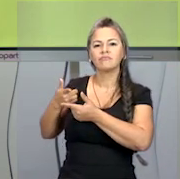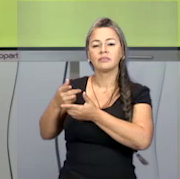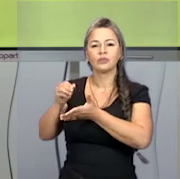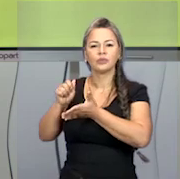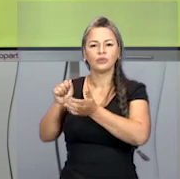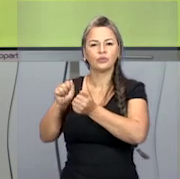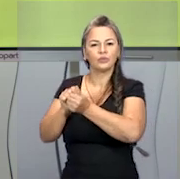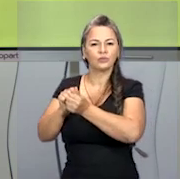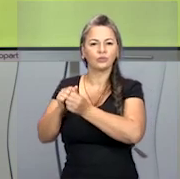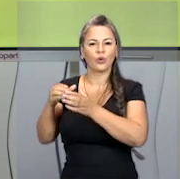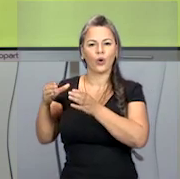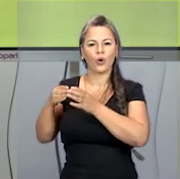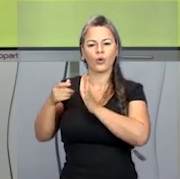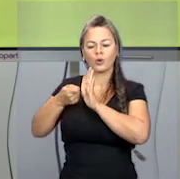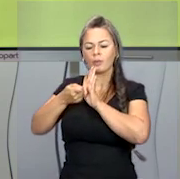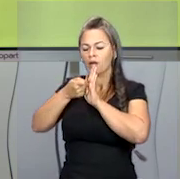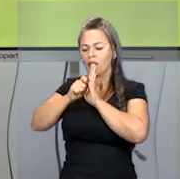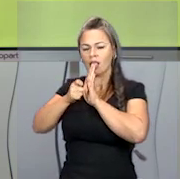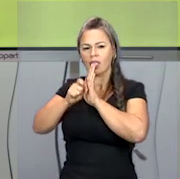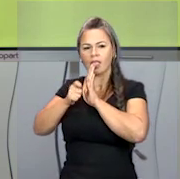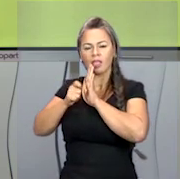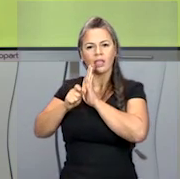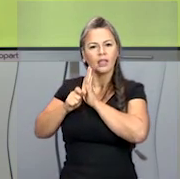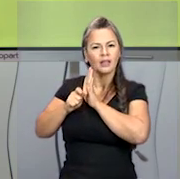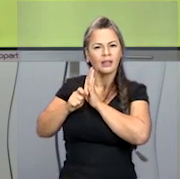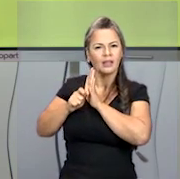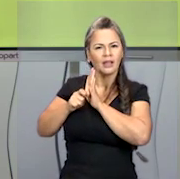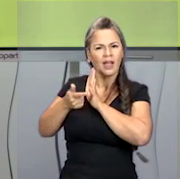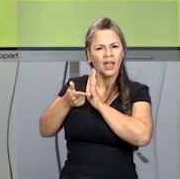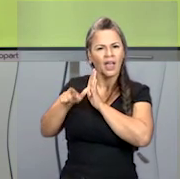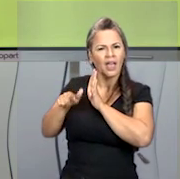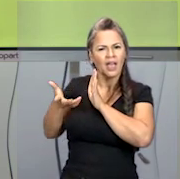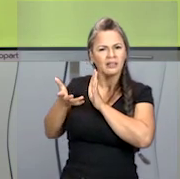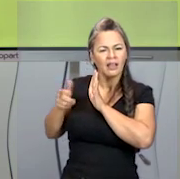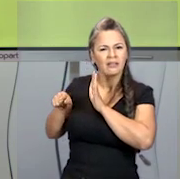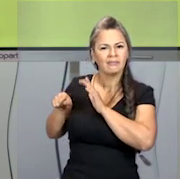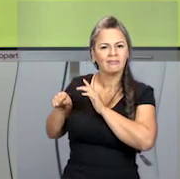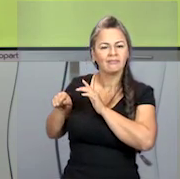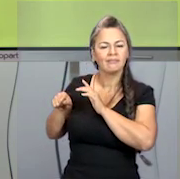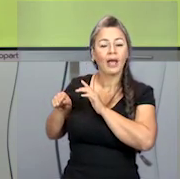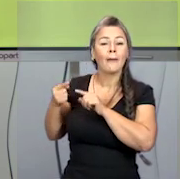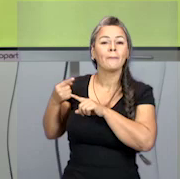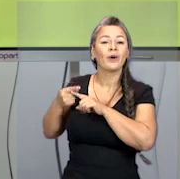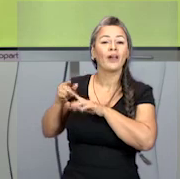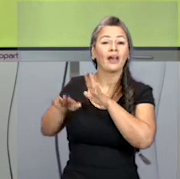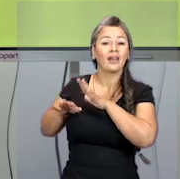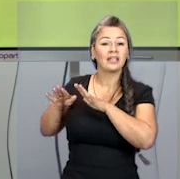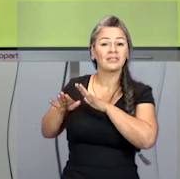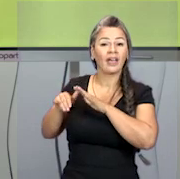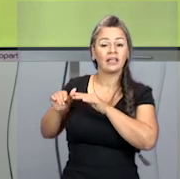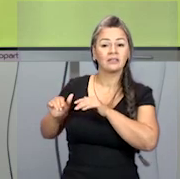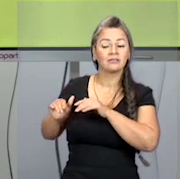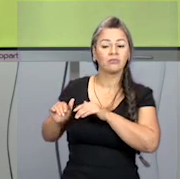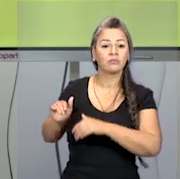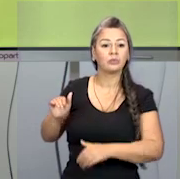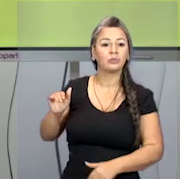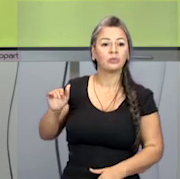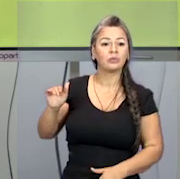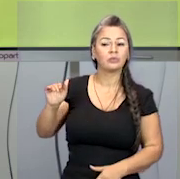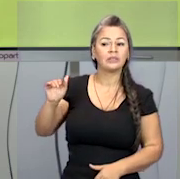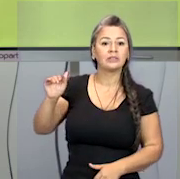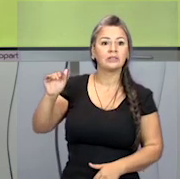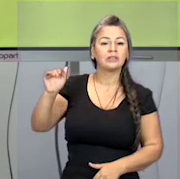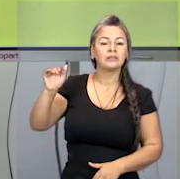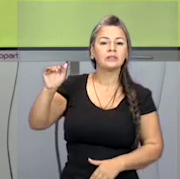de vida de quem entra no tráfico é curta. Então, muitos adolescentes acabam não chegando à maioridade por causa